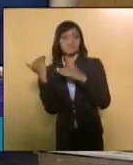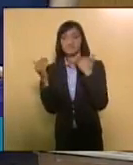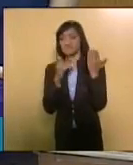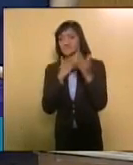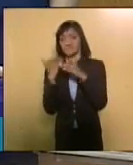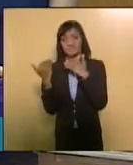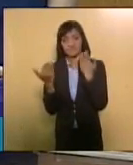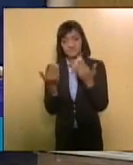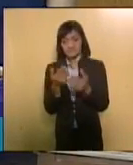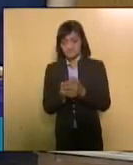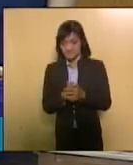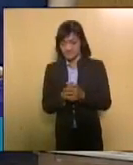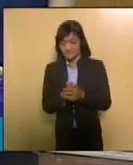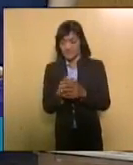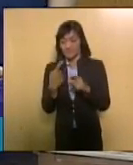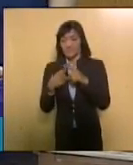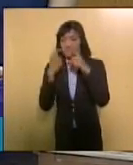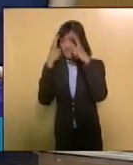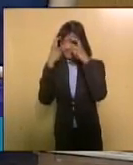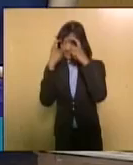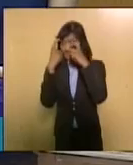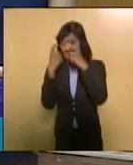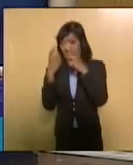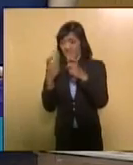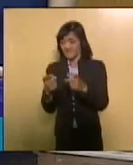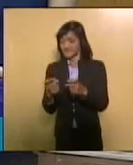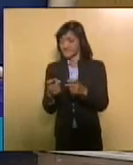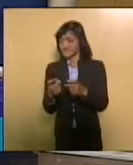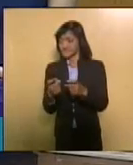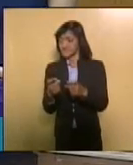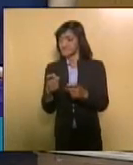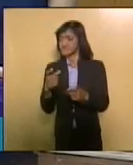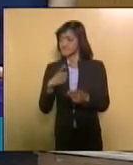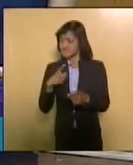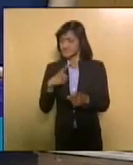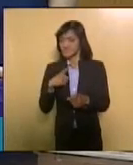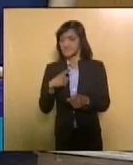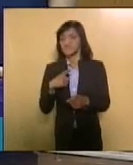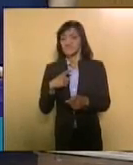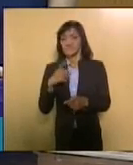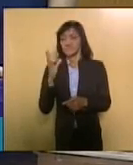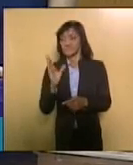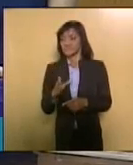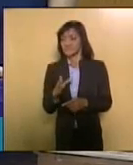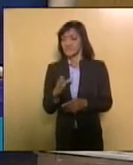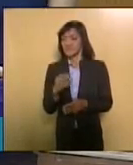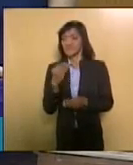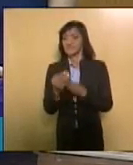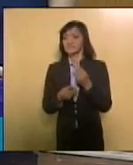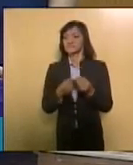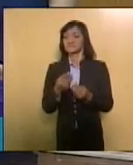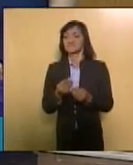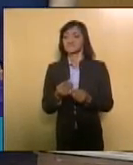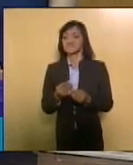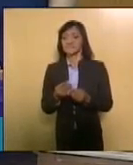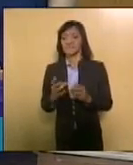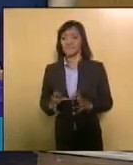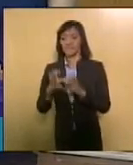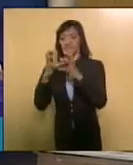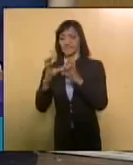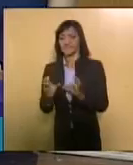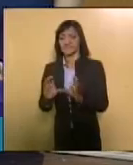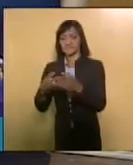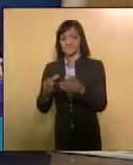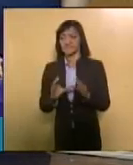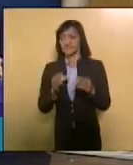fato de ser ilícito a violência o mercado é regulado pela violência A violência é utilizada para ganhar mercados briga entre as gangs entre